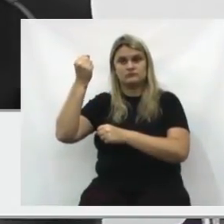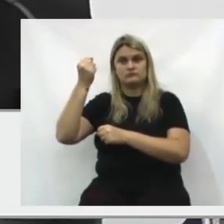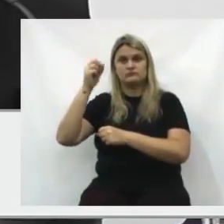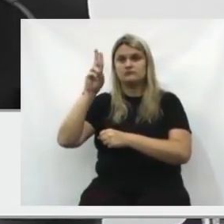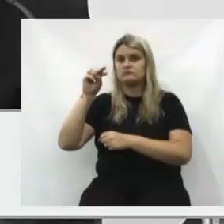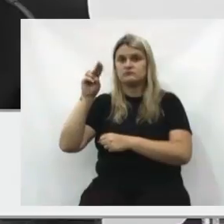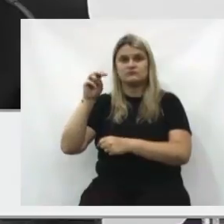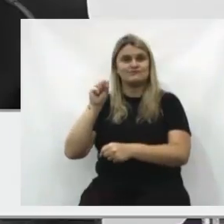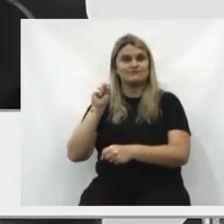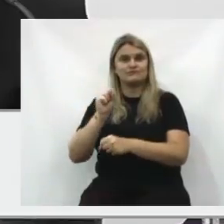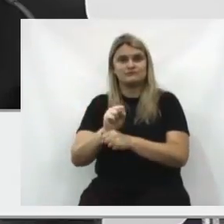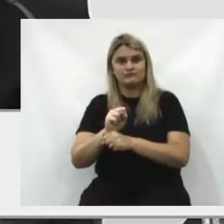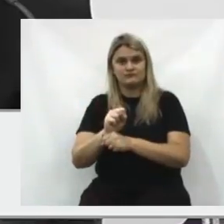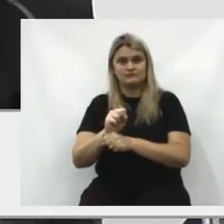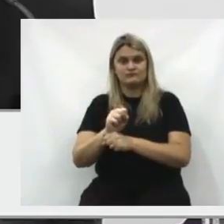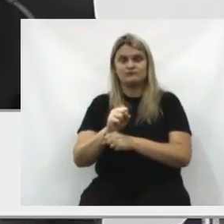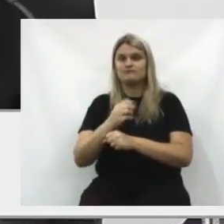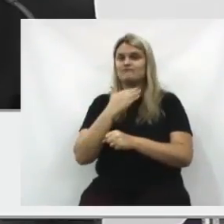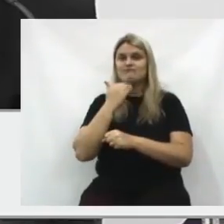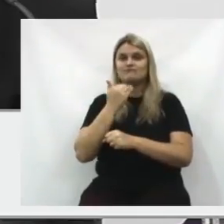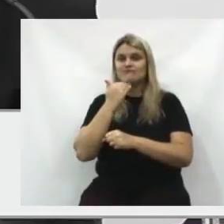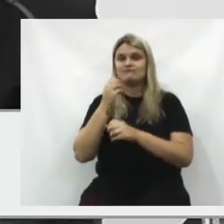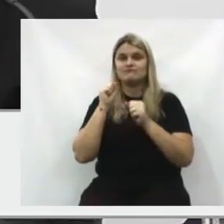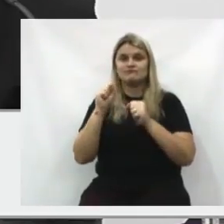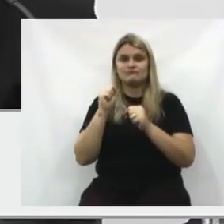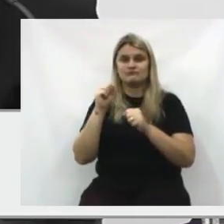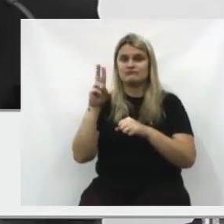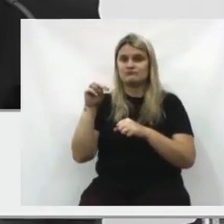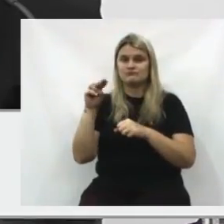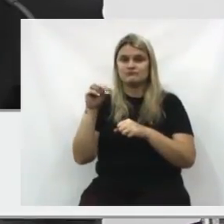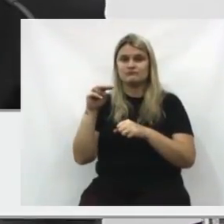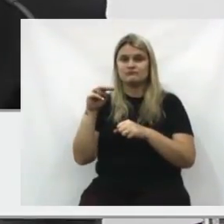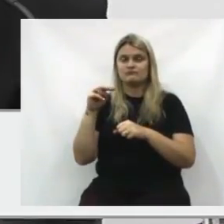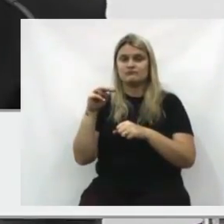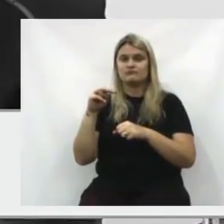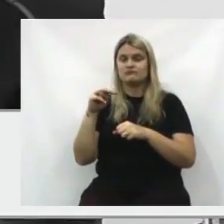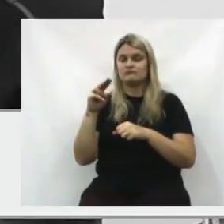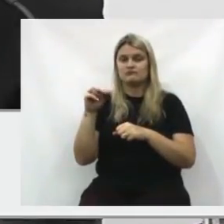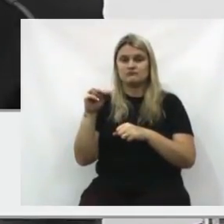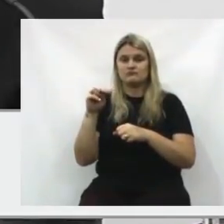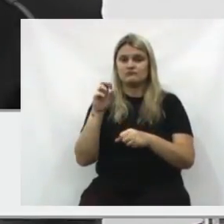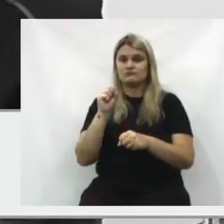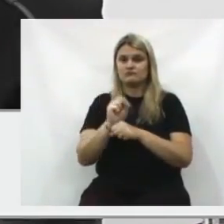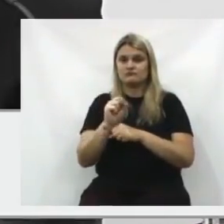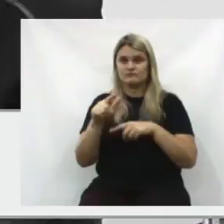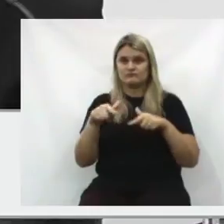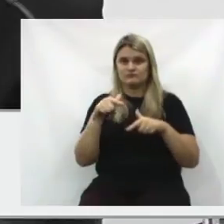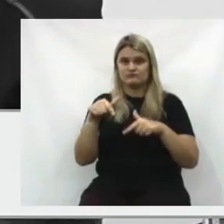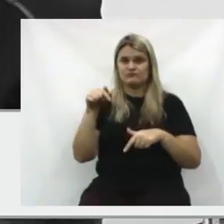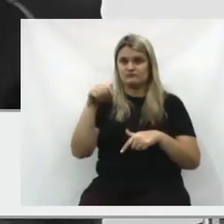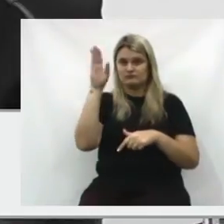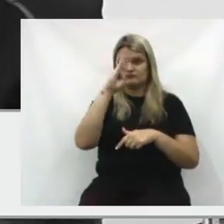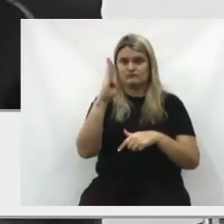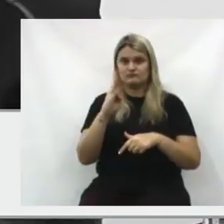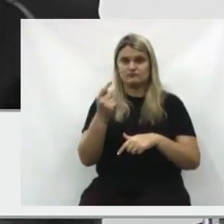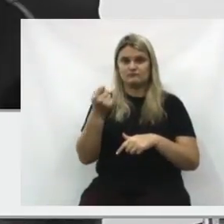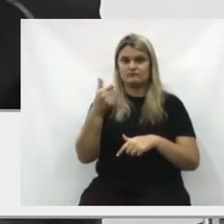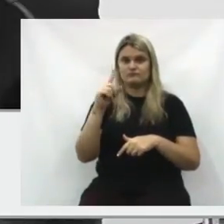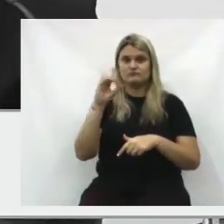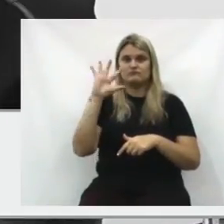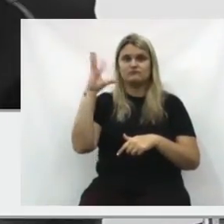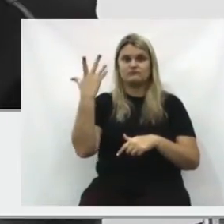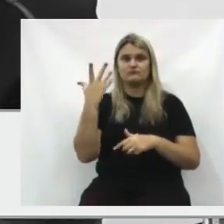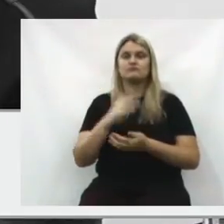contribuição ininterruptos. Ou seja, ninguém pode ficar sem emprego. No Brasil é uma coisa que